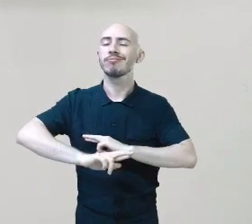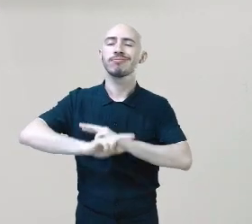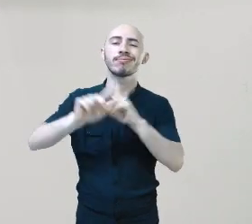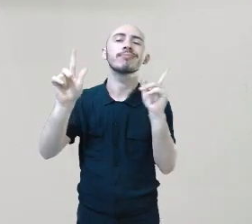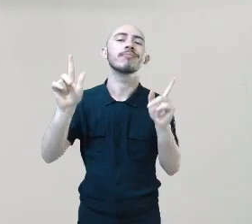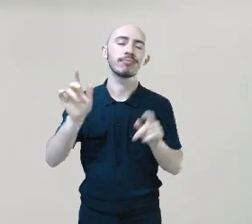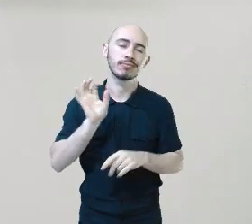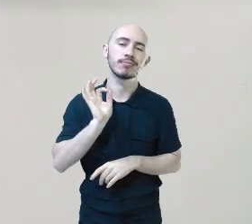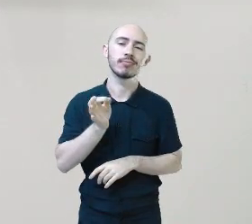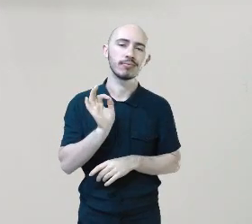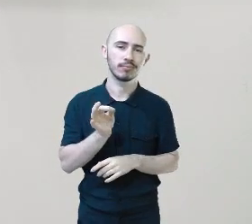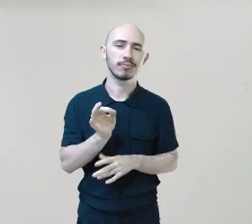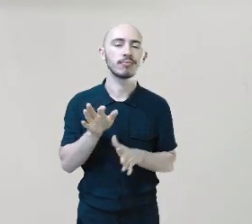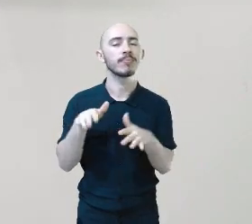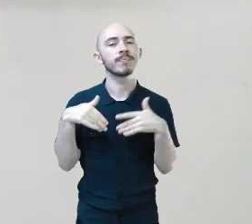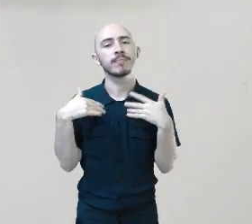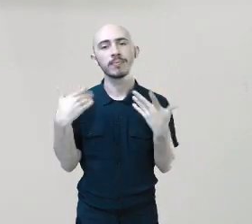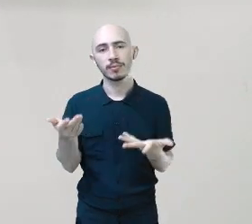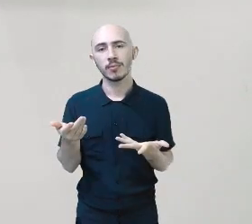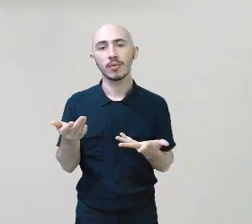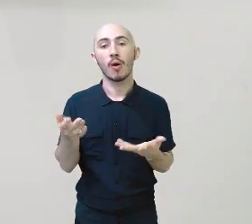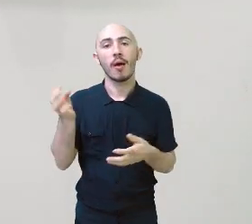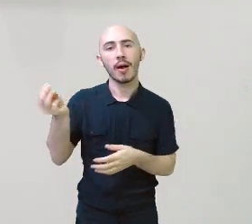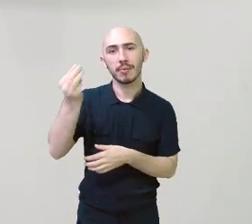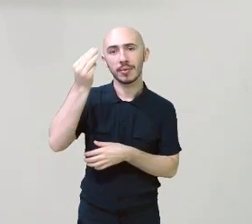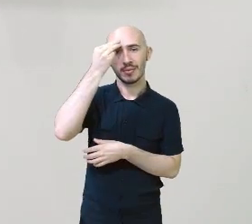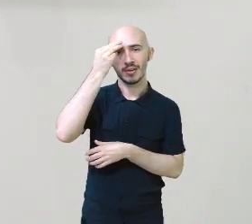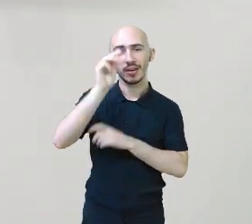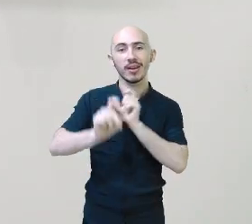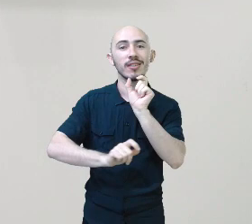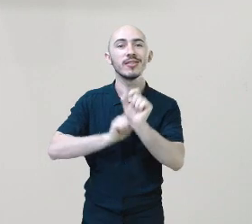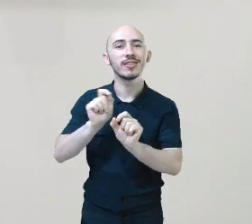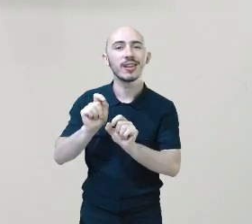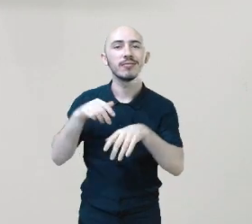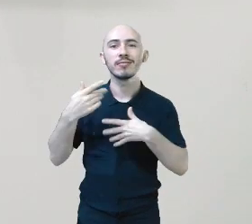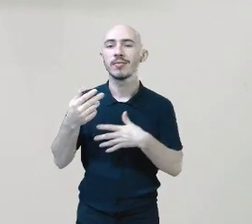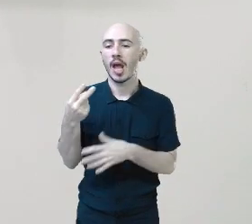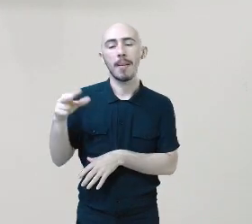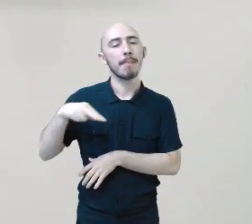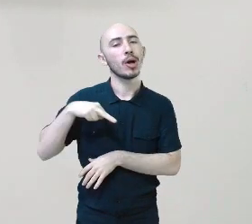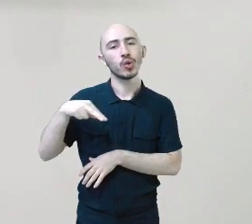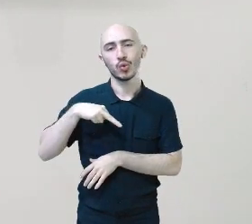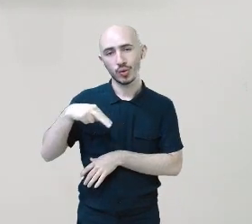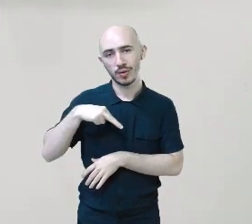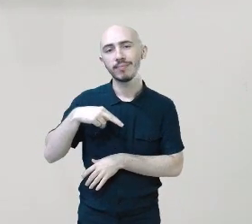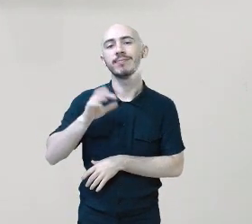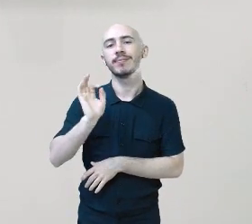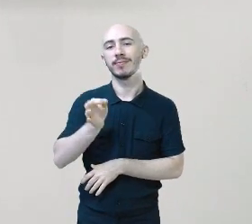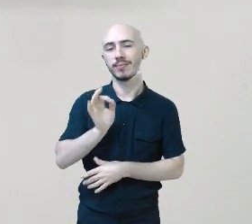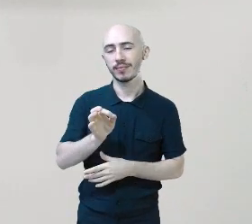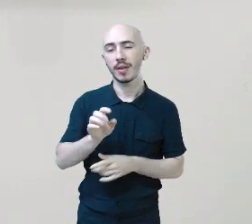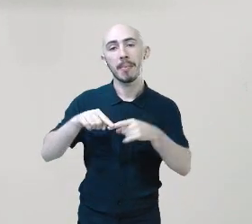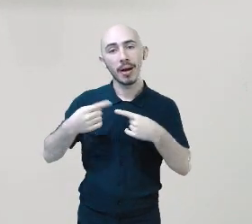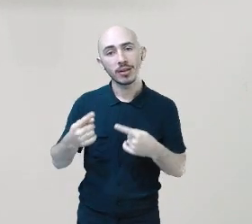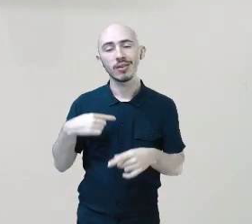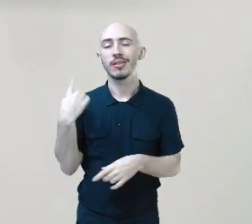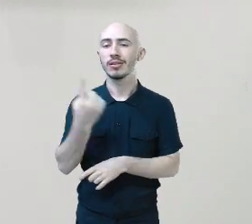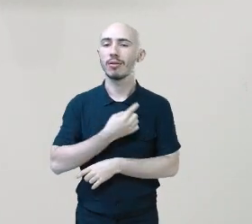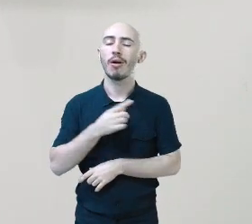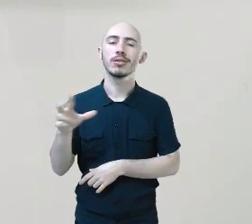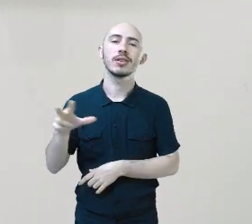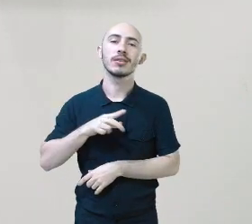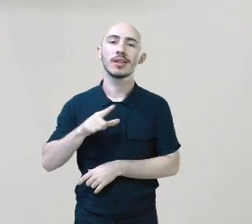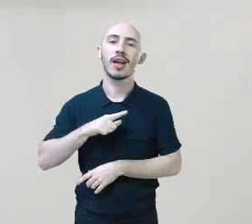histórias diferentes. Ou seja, a memória vai ser individual. Porém, a gente tem também